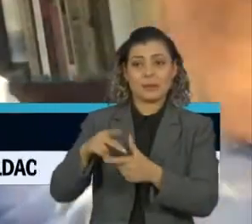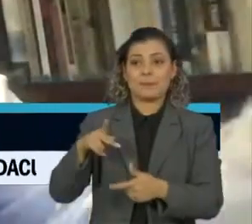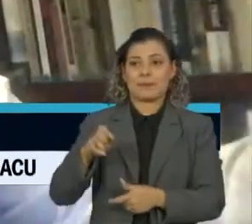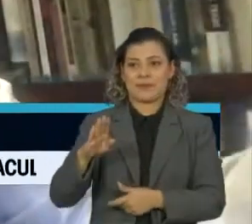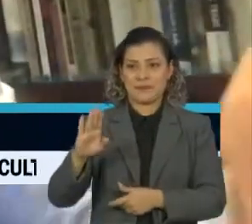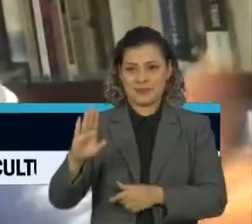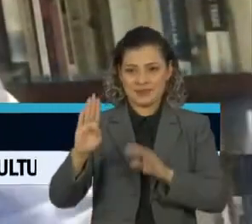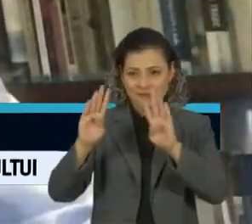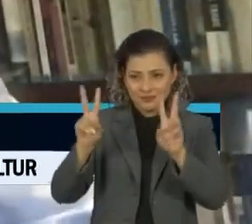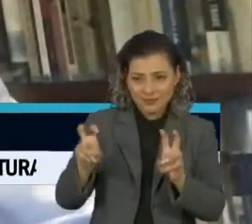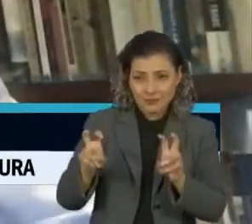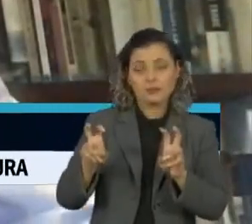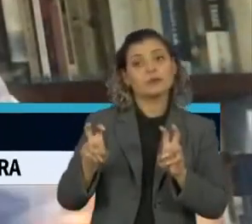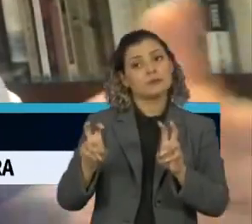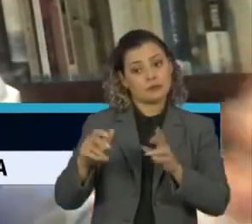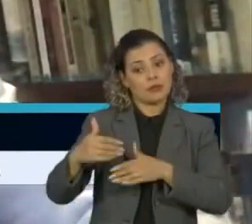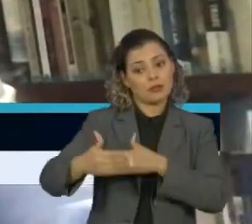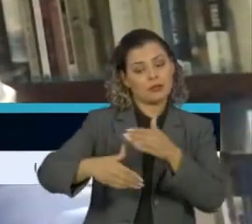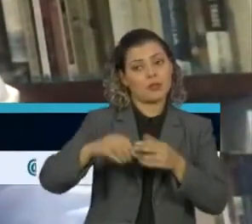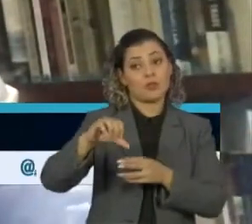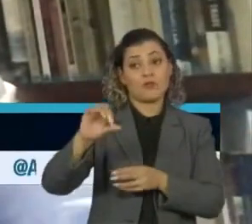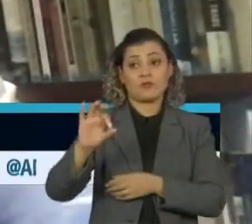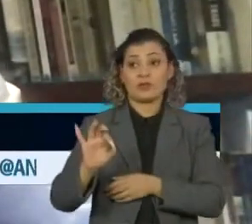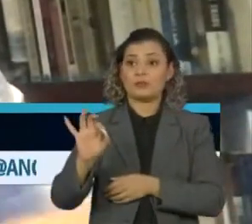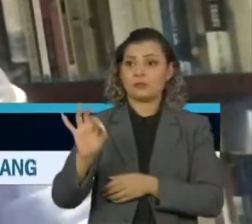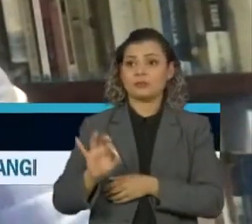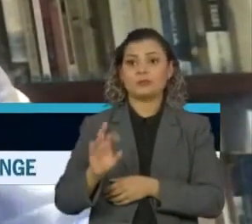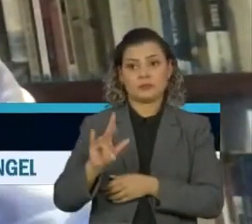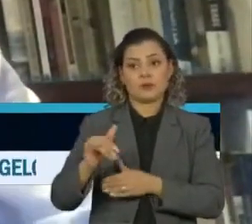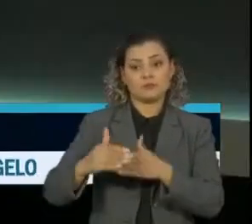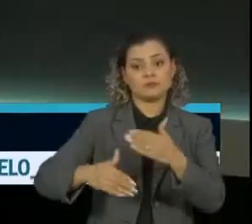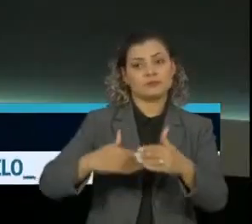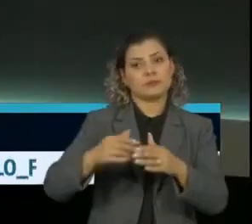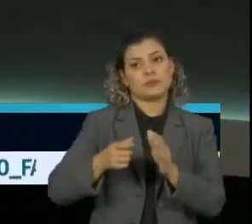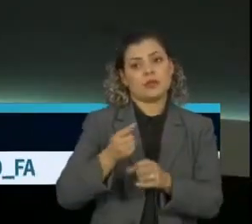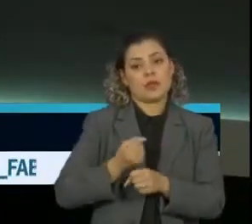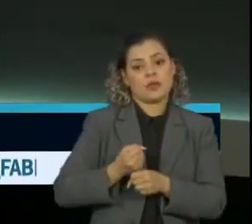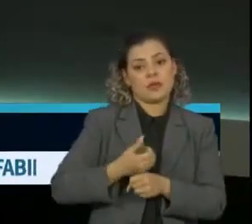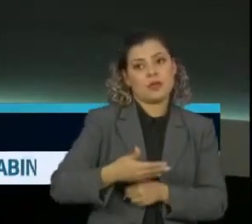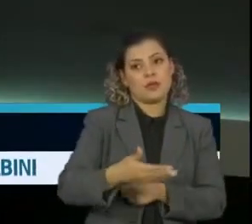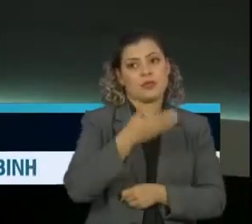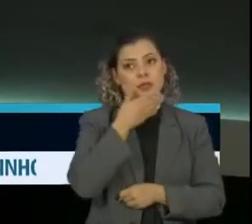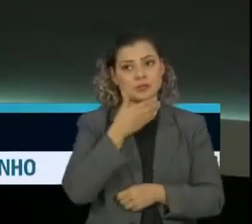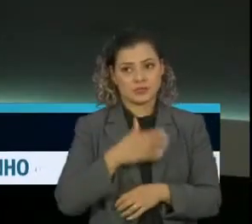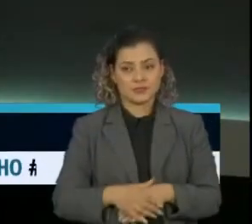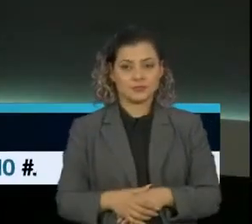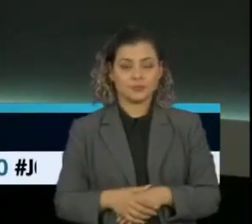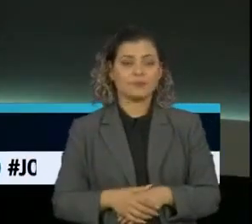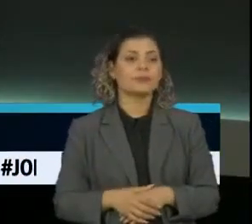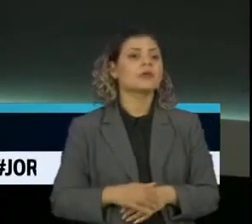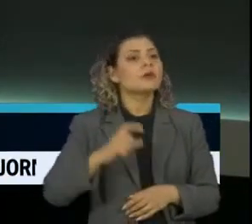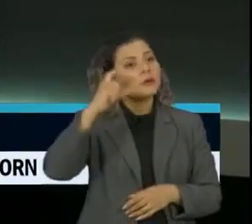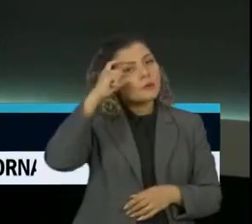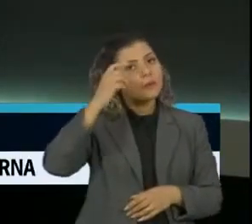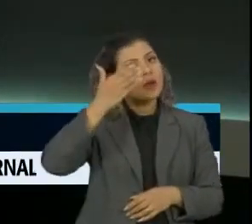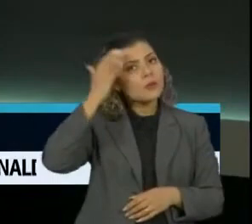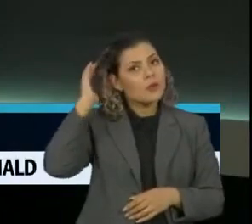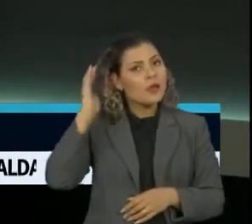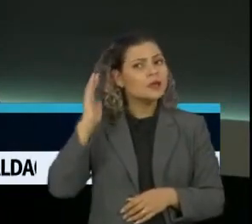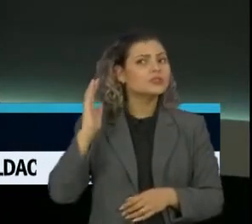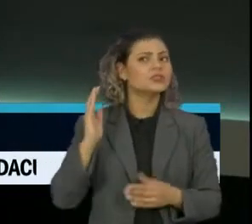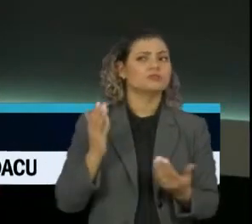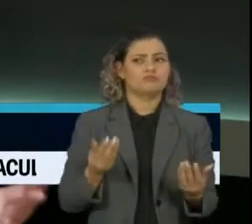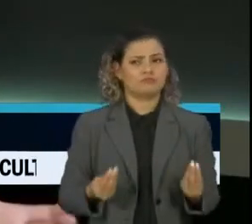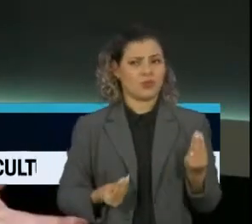PIB, além dos 90 e tantos % que ele vai chegar no fim desse ano. Como que está a situação do ministro Paulo Guedes? Há um